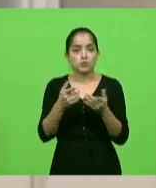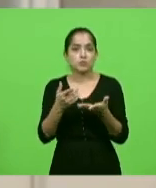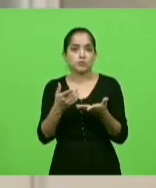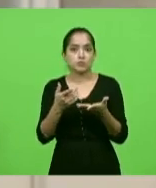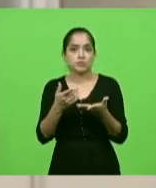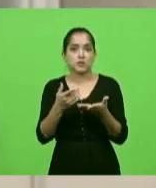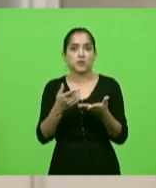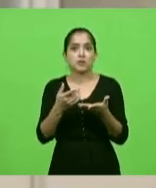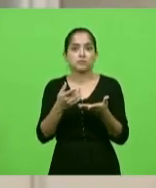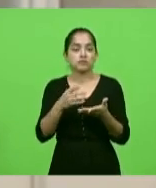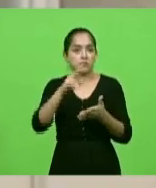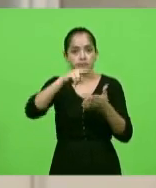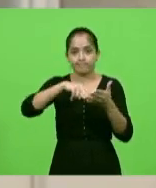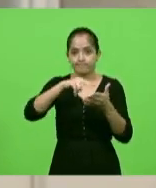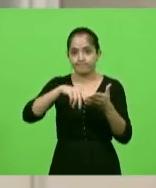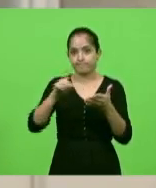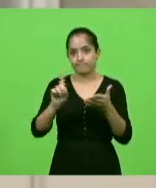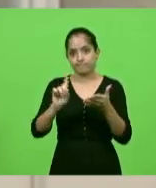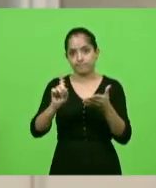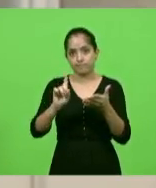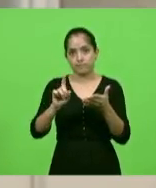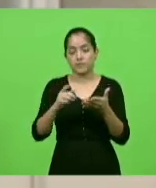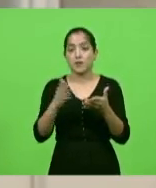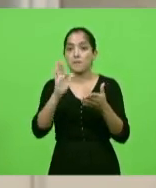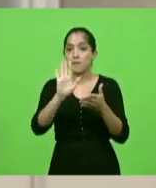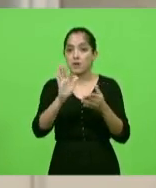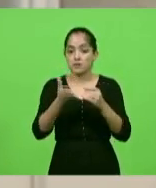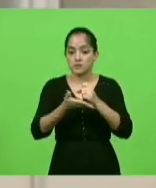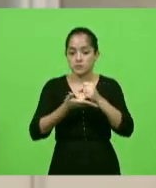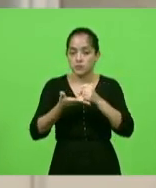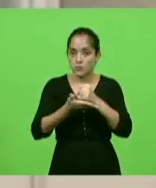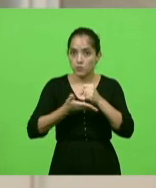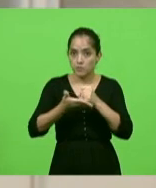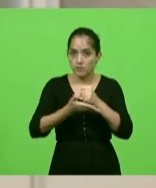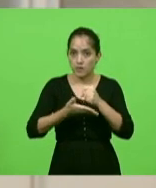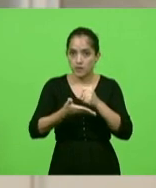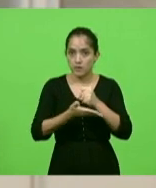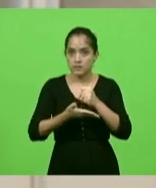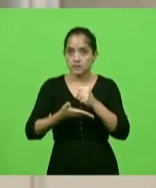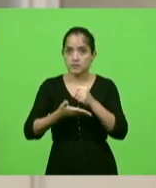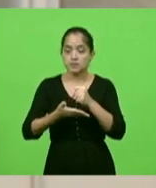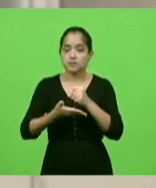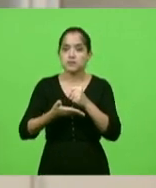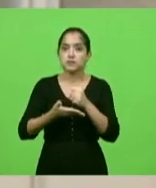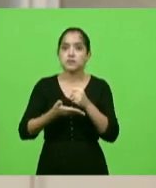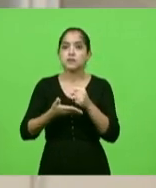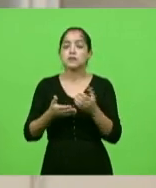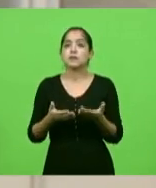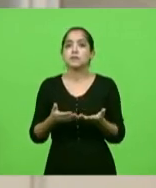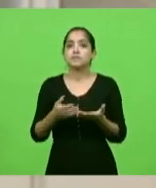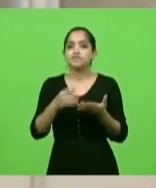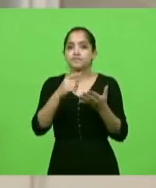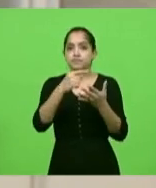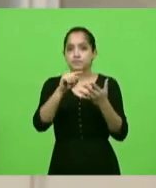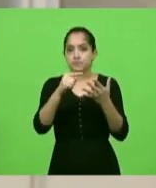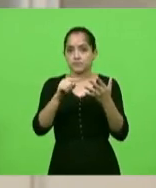proceder a leitura com base portanto estas